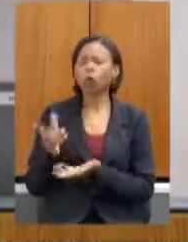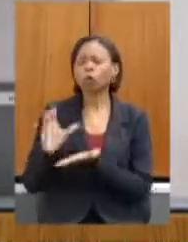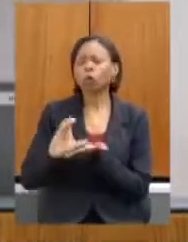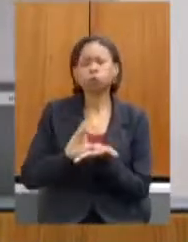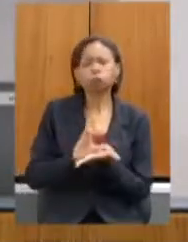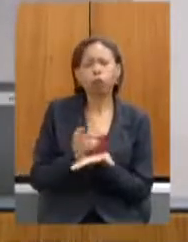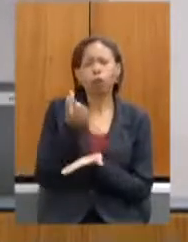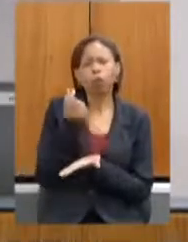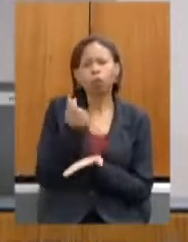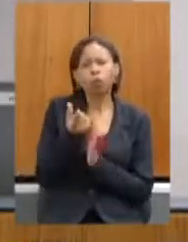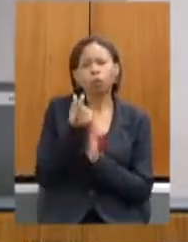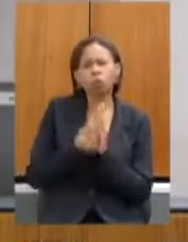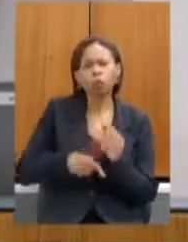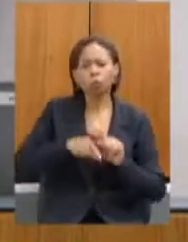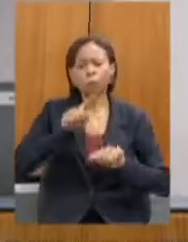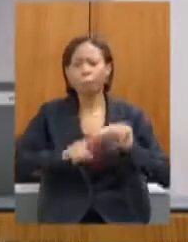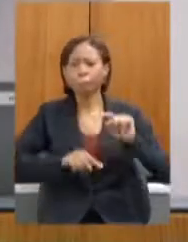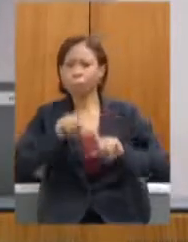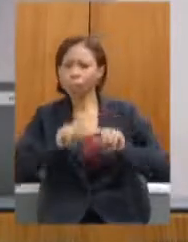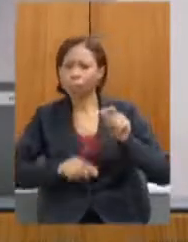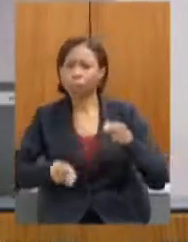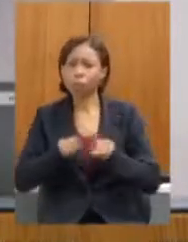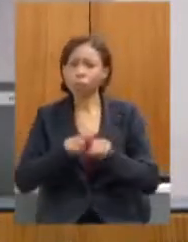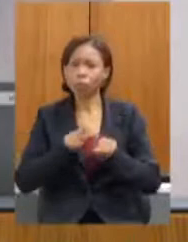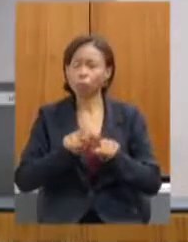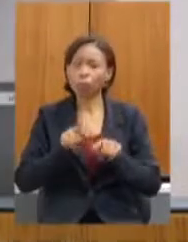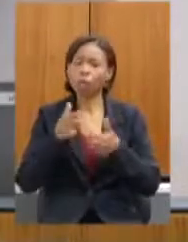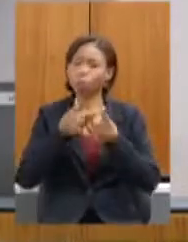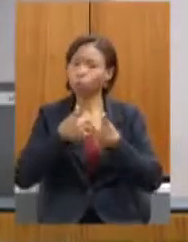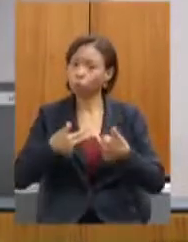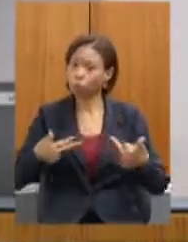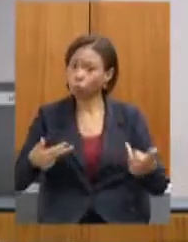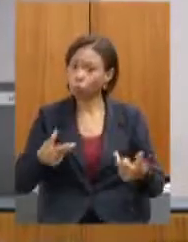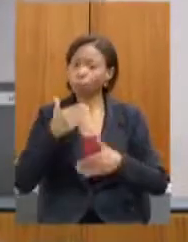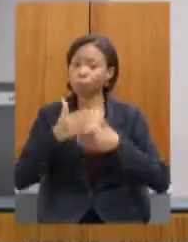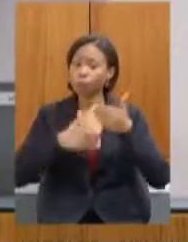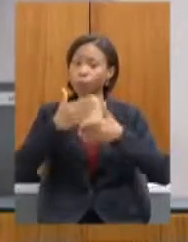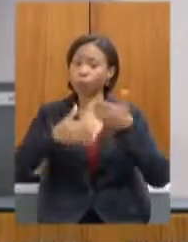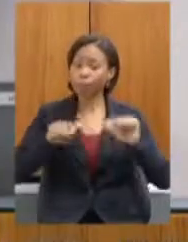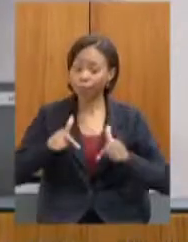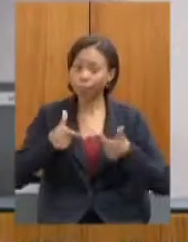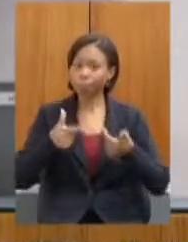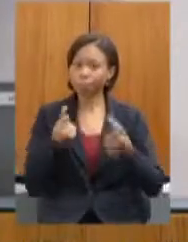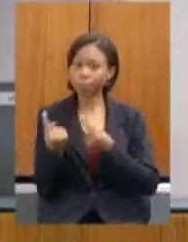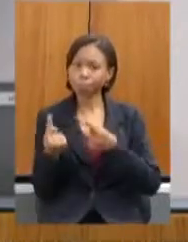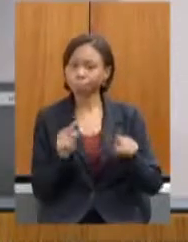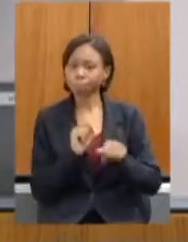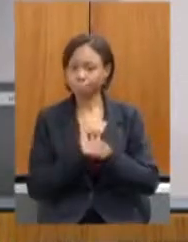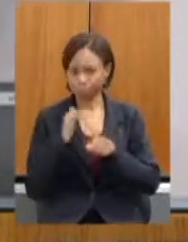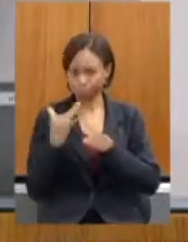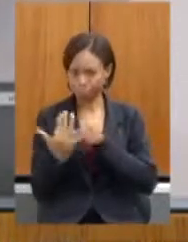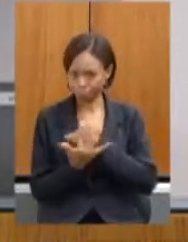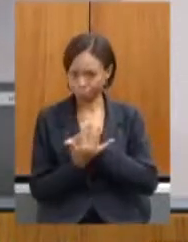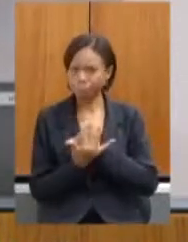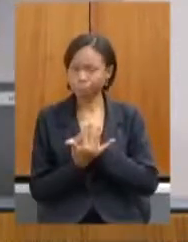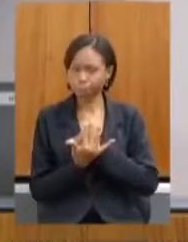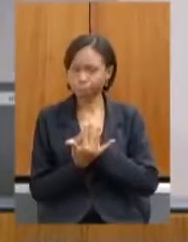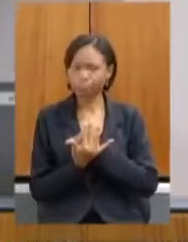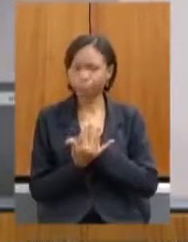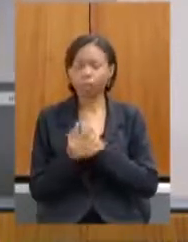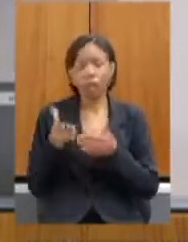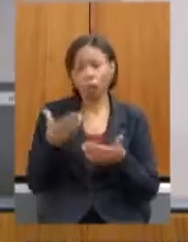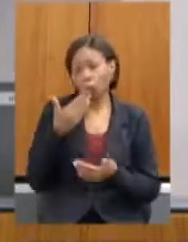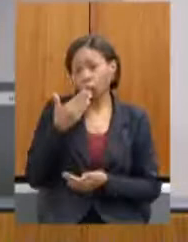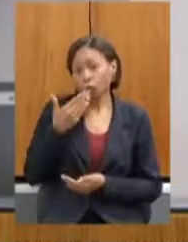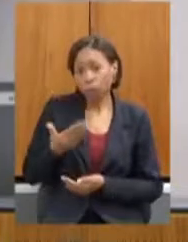financeiros de insumos e de equipamentos no desenvolvimento das ações de enfrentamento à pandemia de couve 19 tal